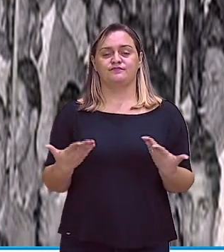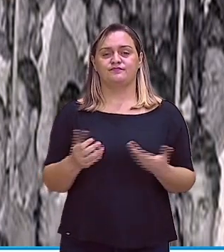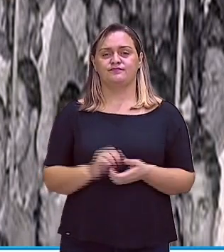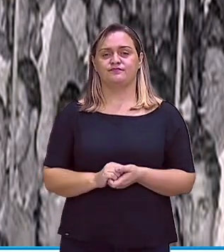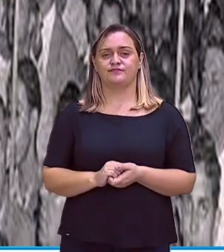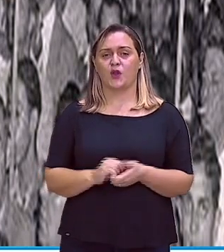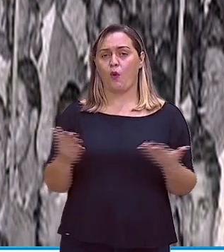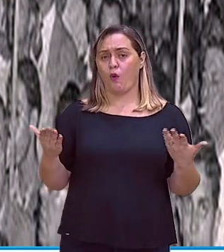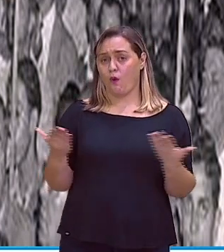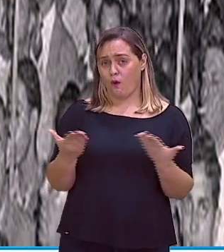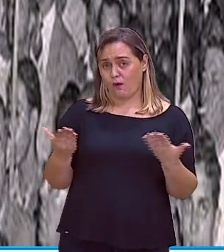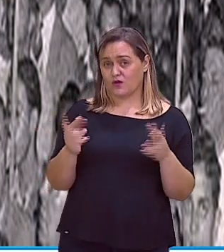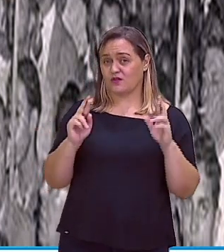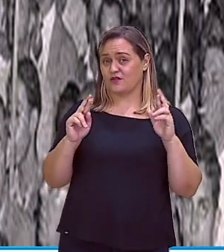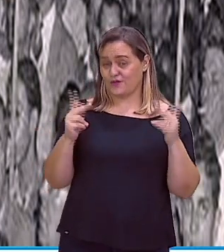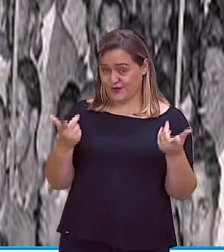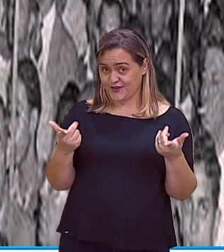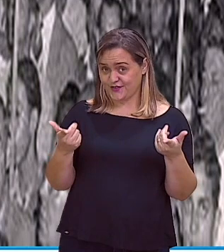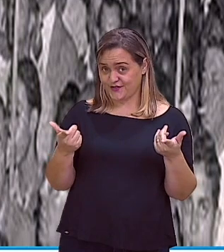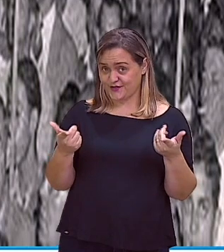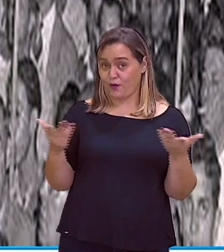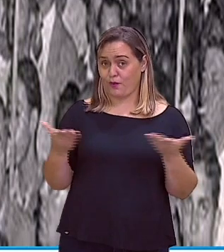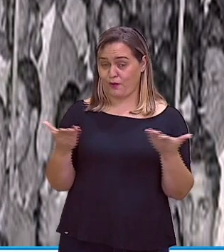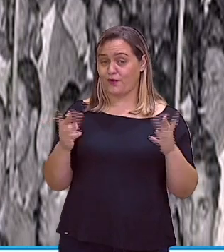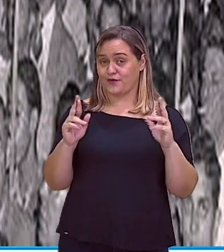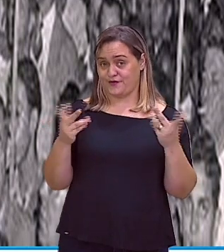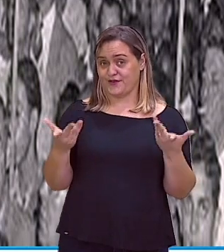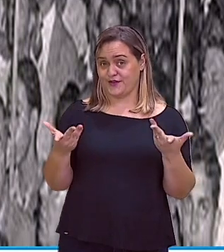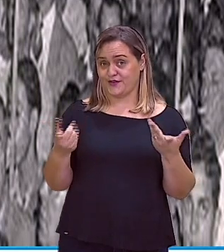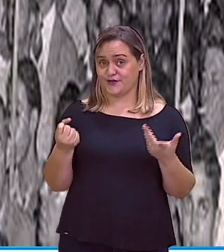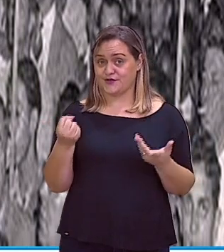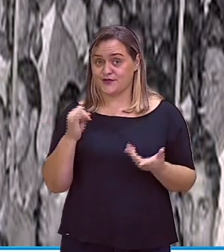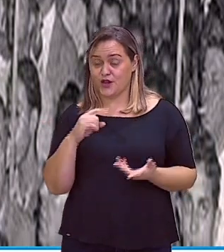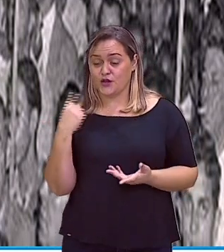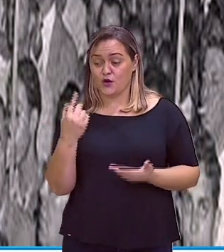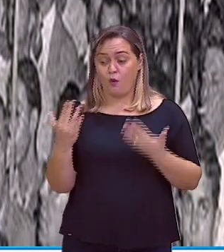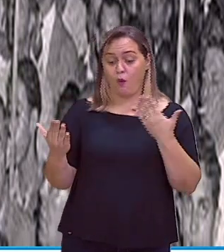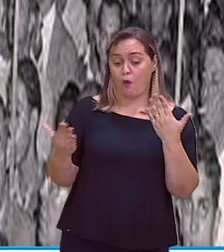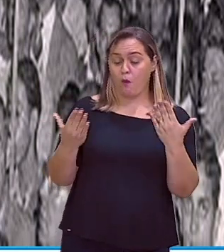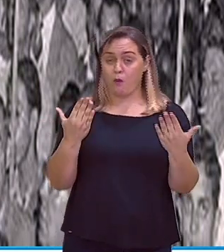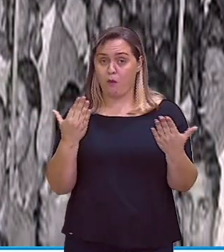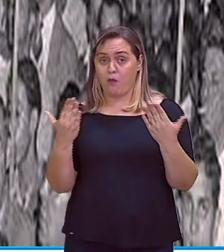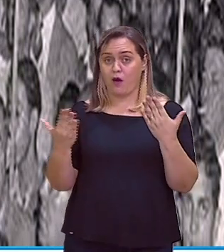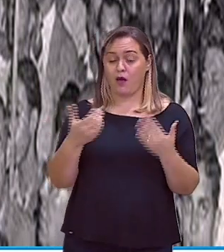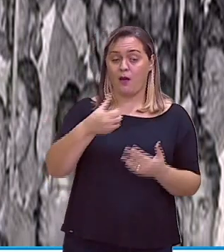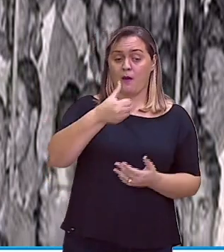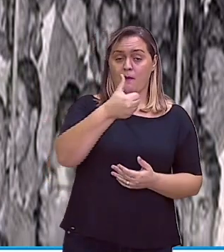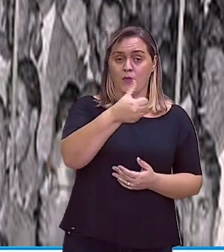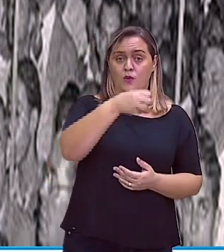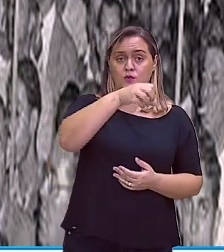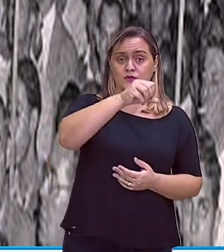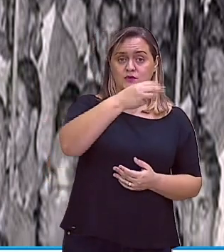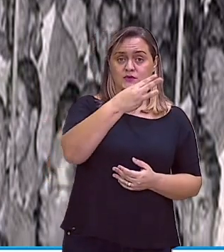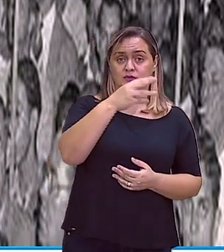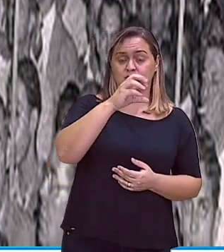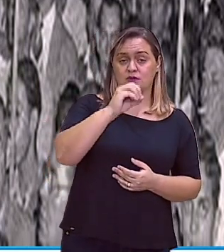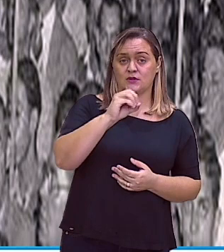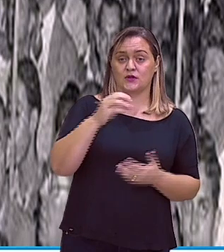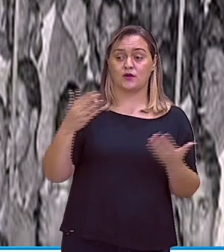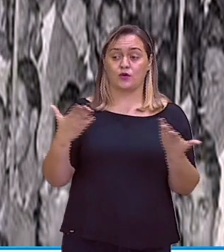distanciamos muito da nossa realidade não né Se a gente for comparar 1930 37 para